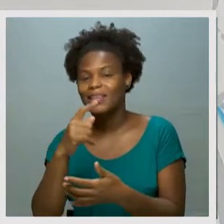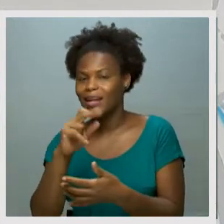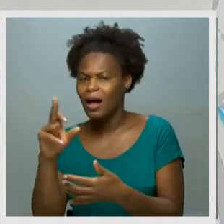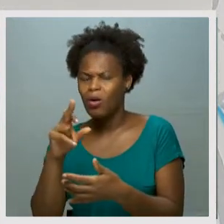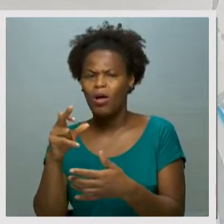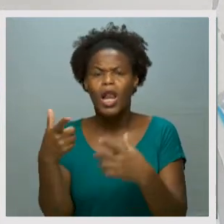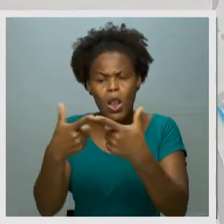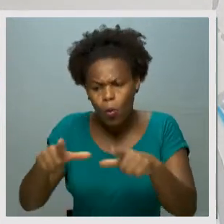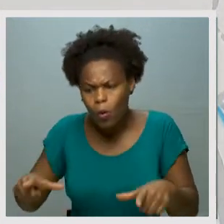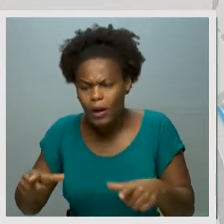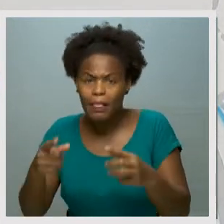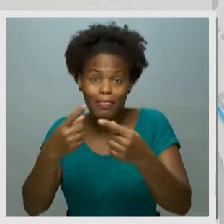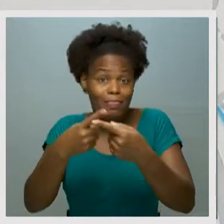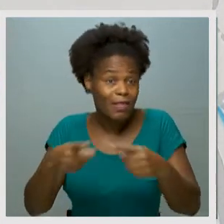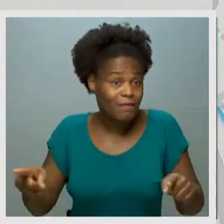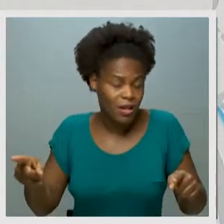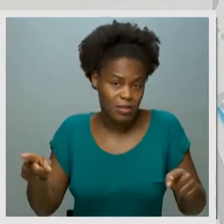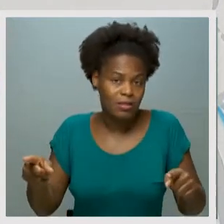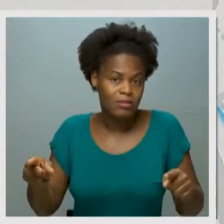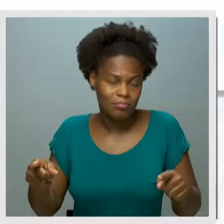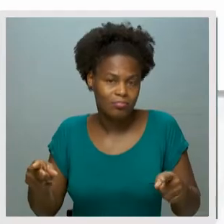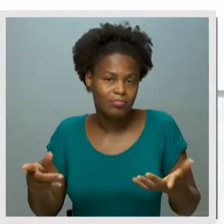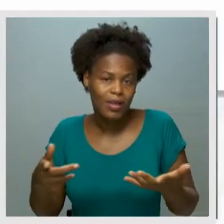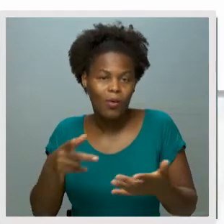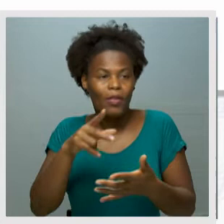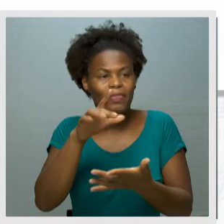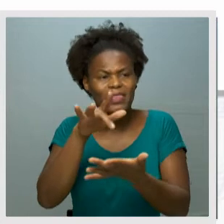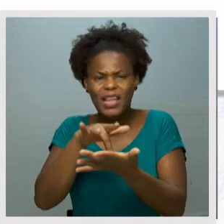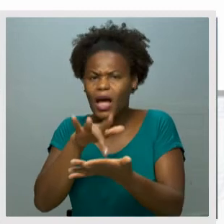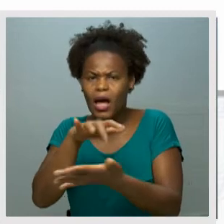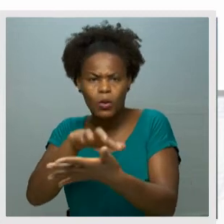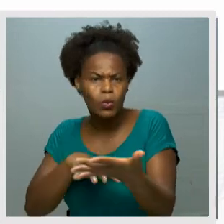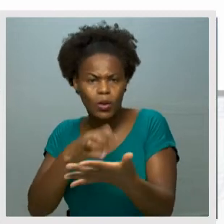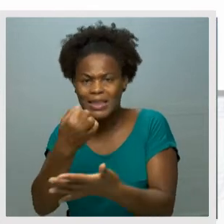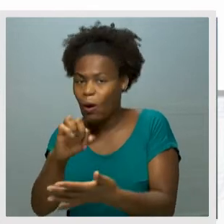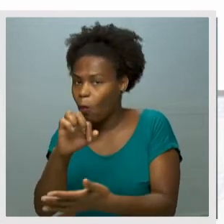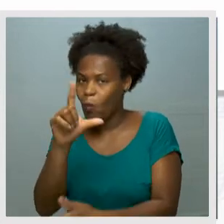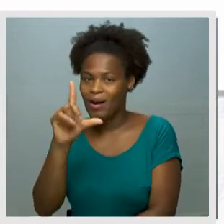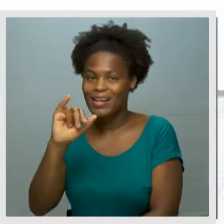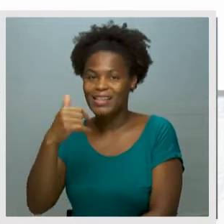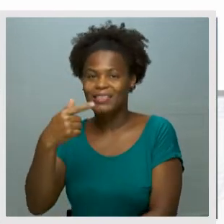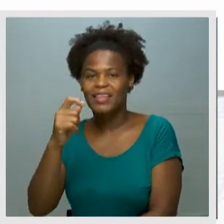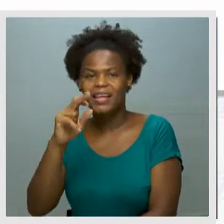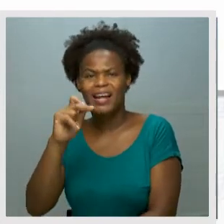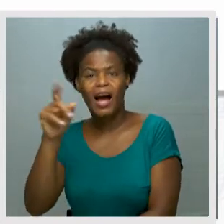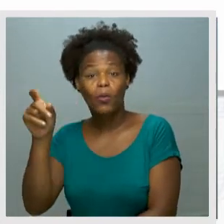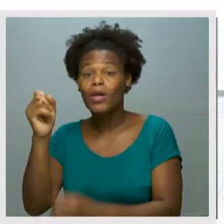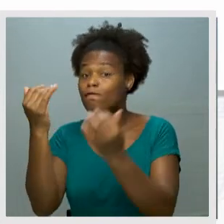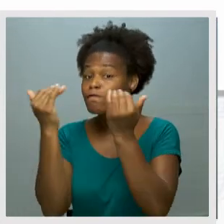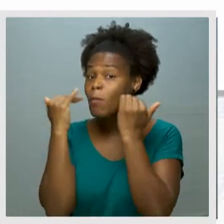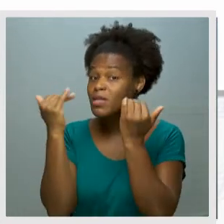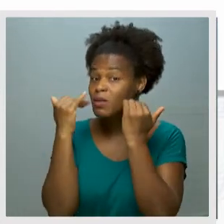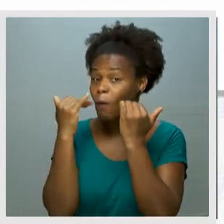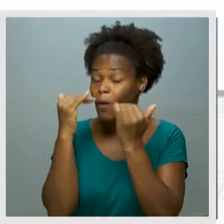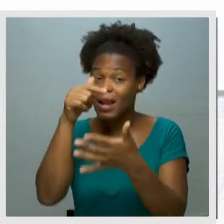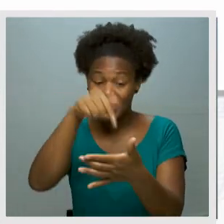é diferente. O texto não literário São informativos. A sua composição